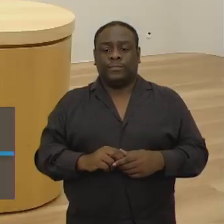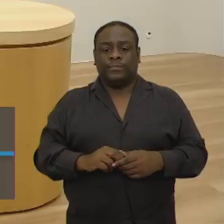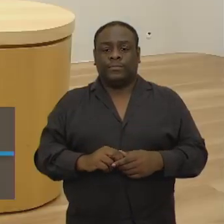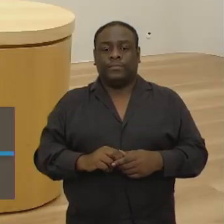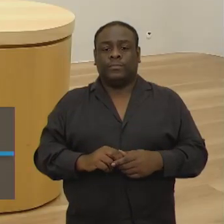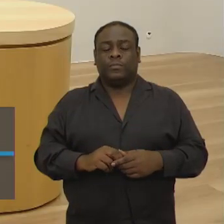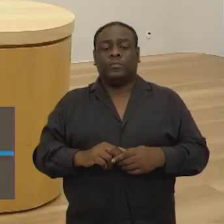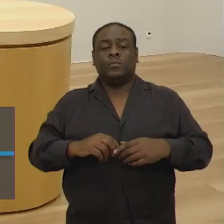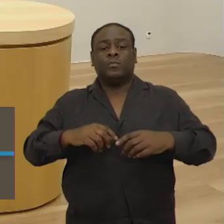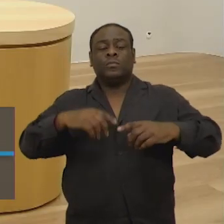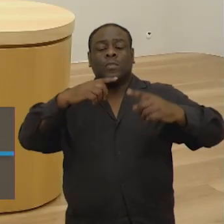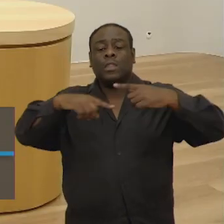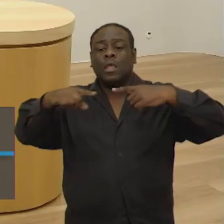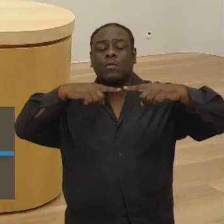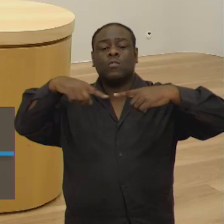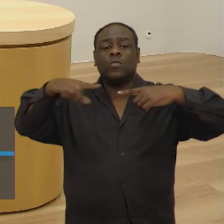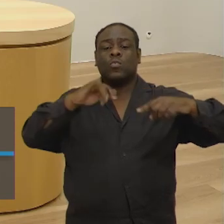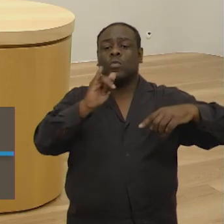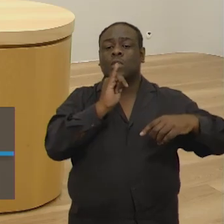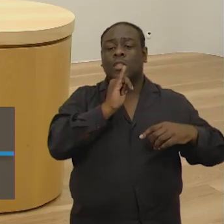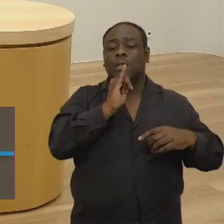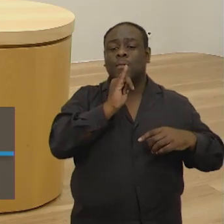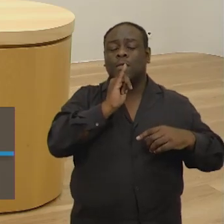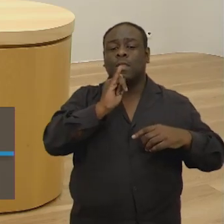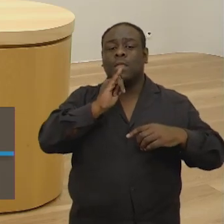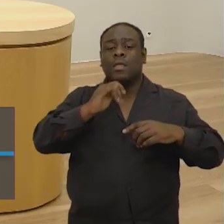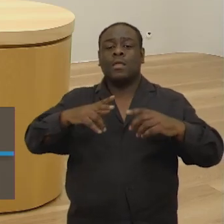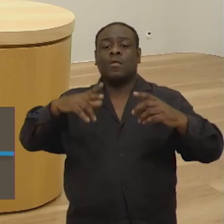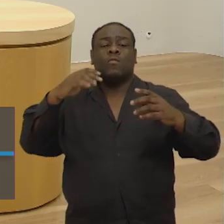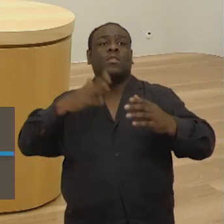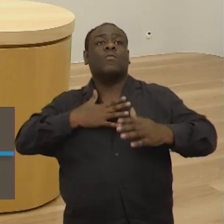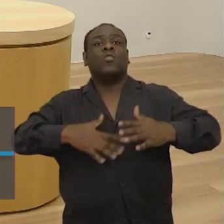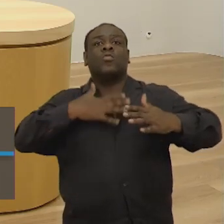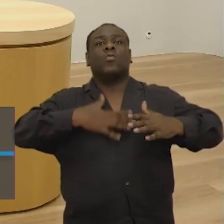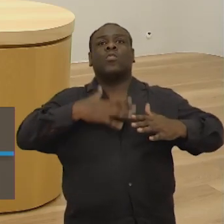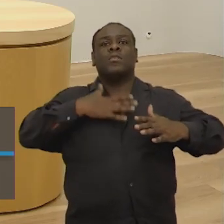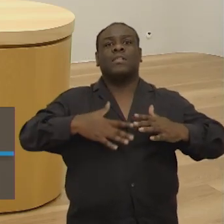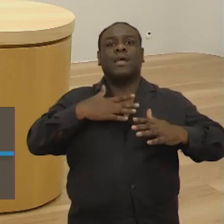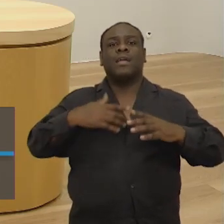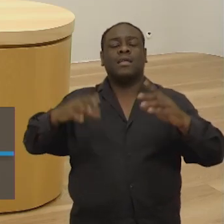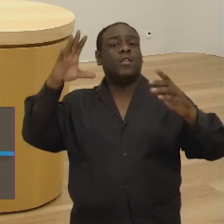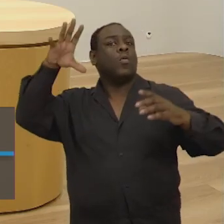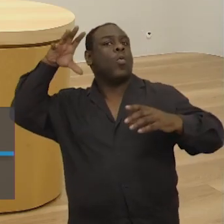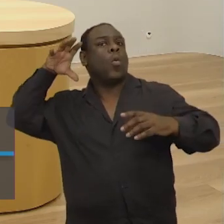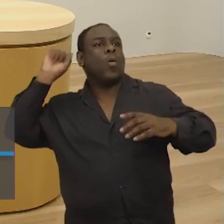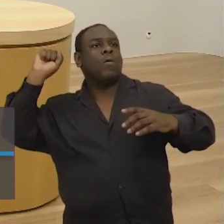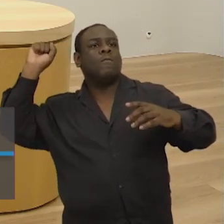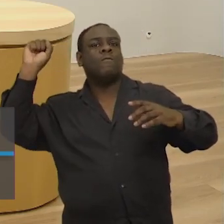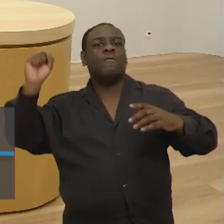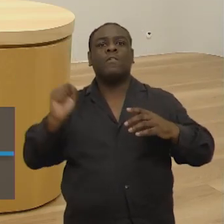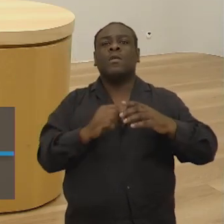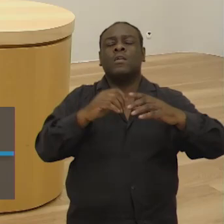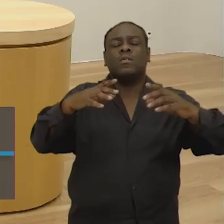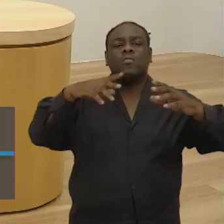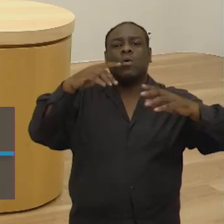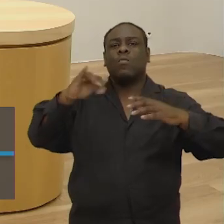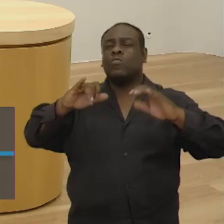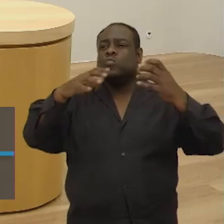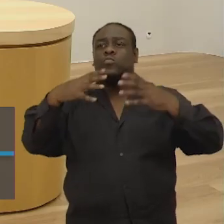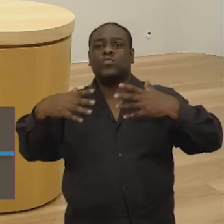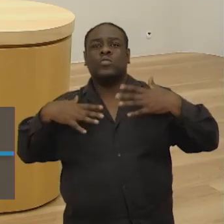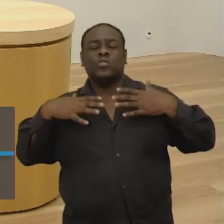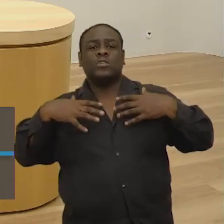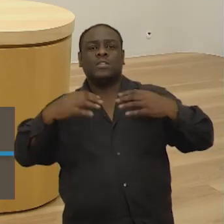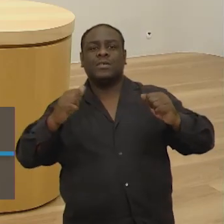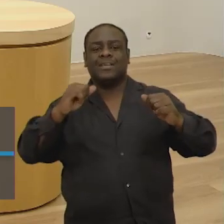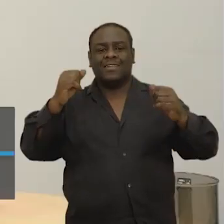Algumas músicas acabam se associando. Por exemplo, tem uma música que você pode gostar muito, de repente você ouve essa música numa trilha de um filme de terror. Pronto, agora você não quer ouvir